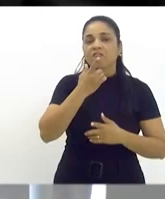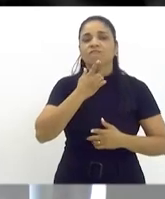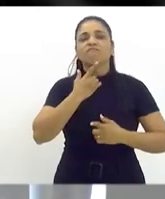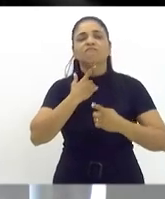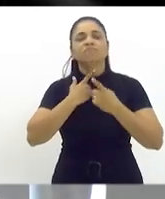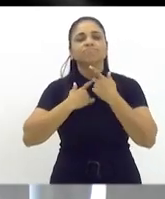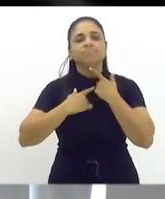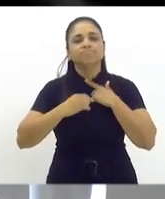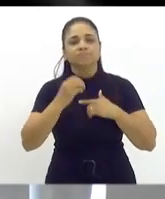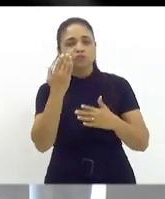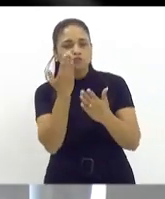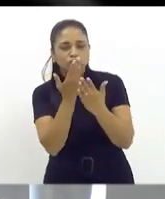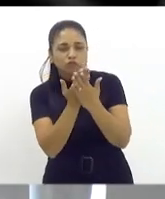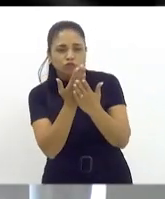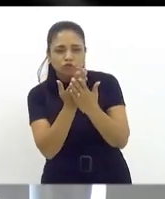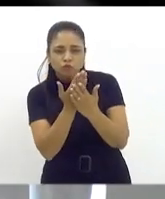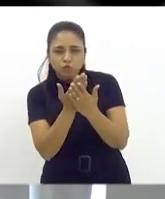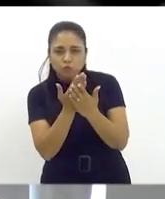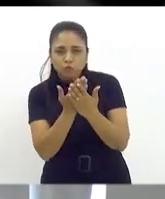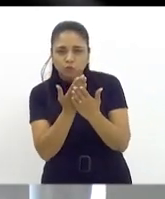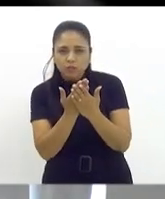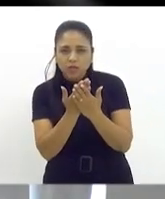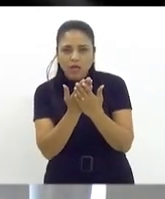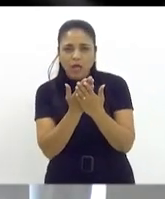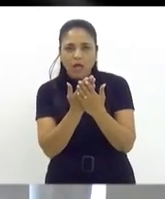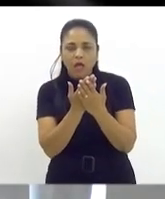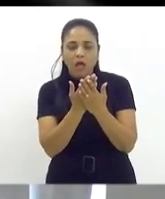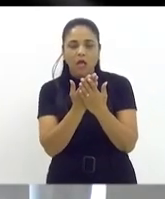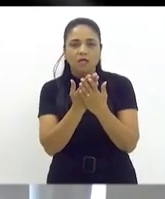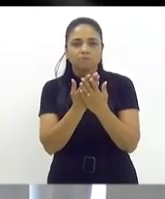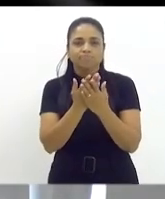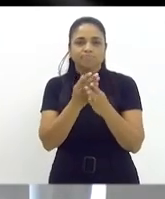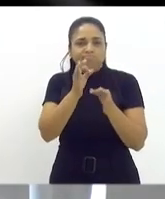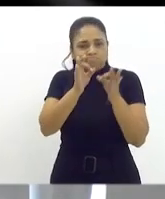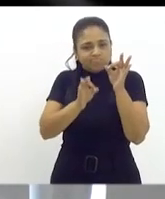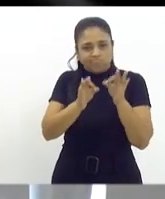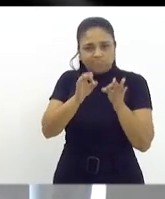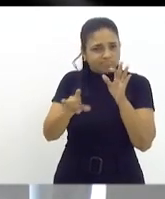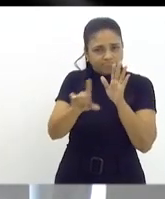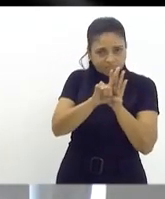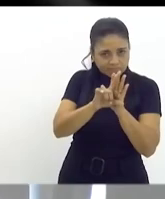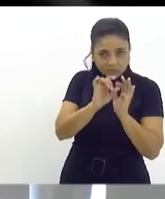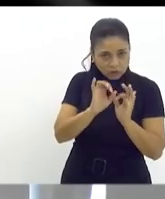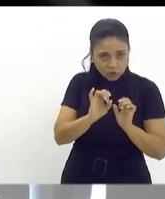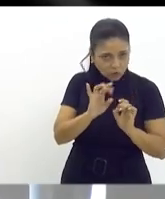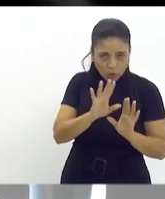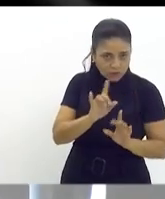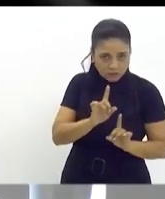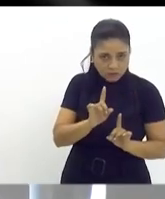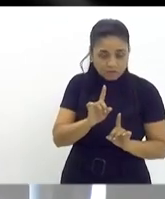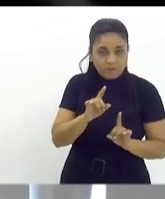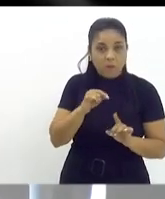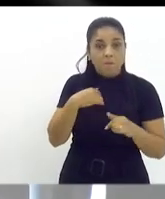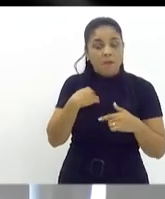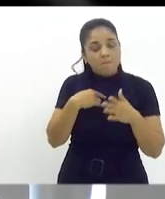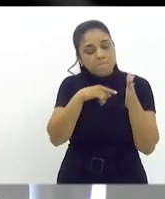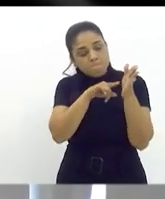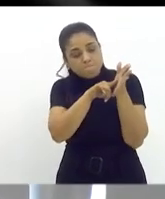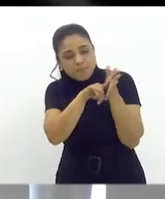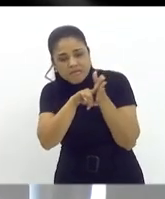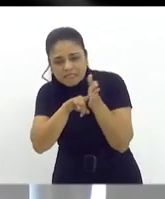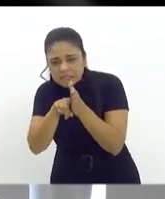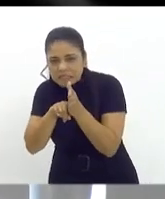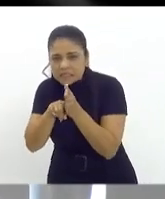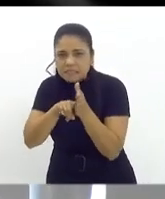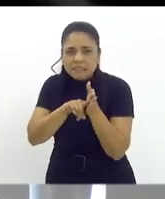mas não estudar juridicamente é somente mas através de Pesquisas